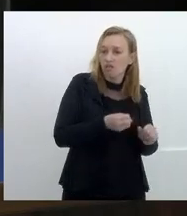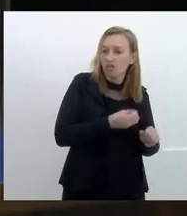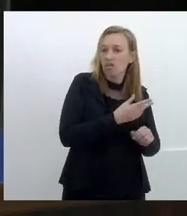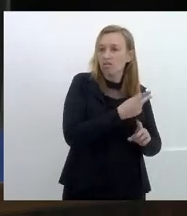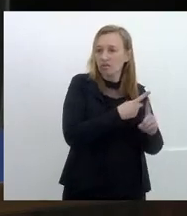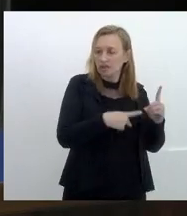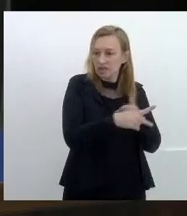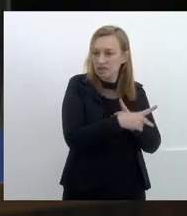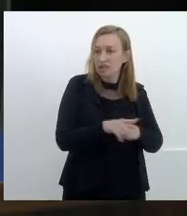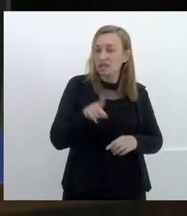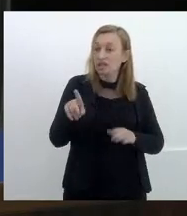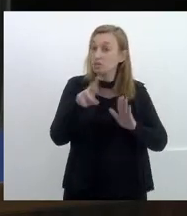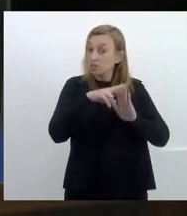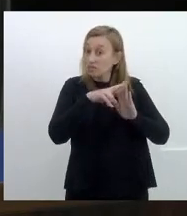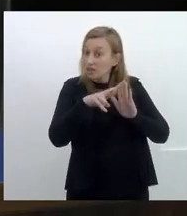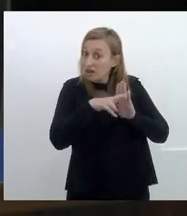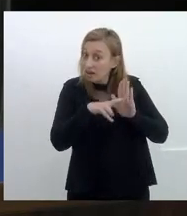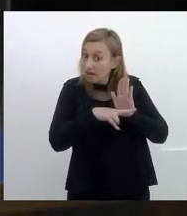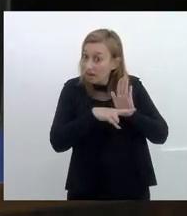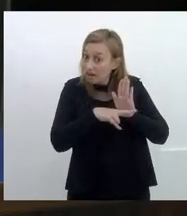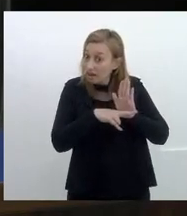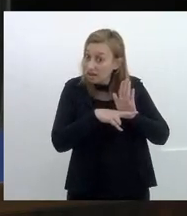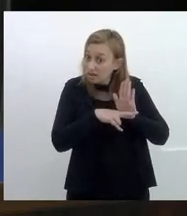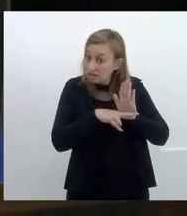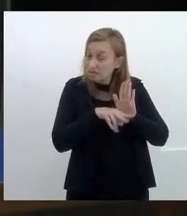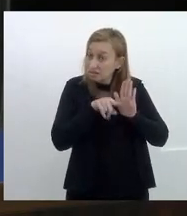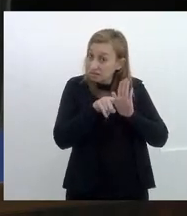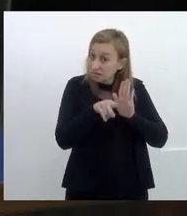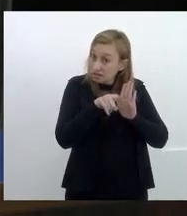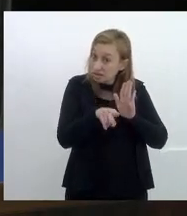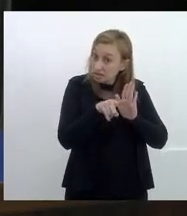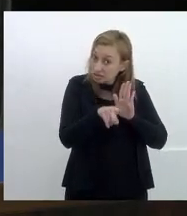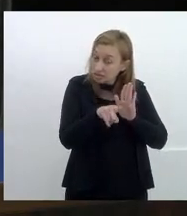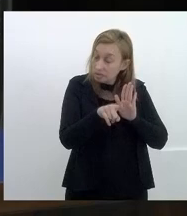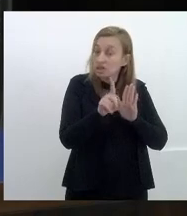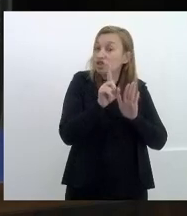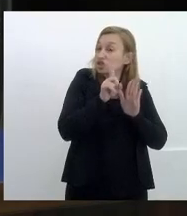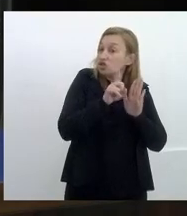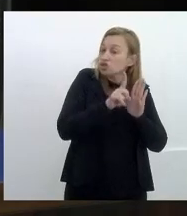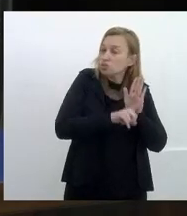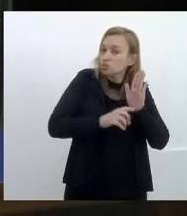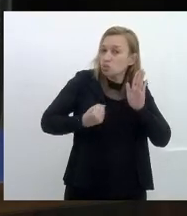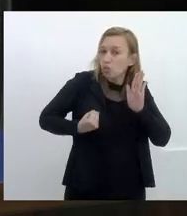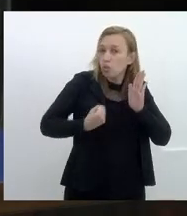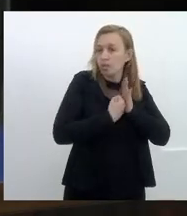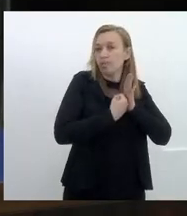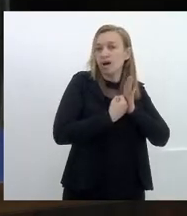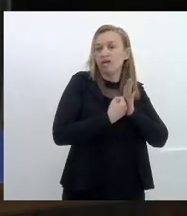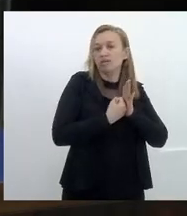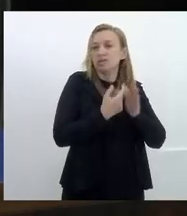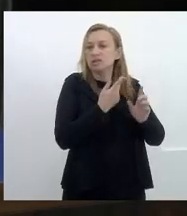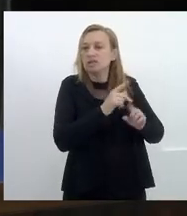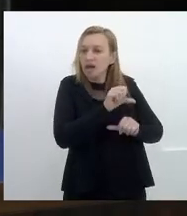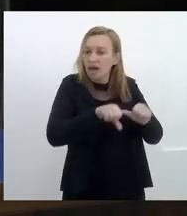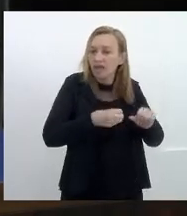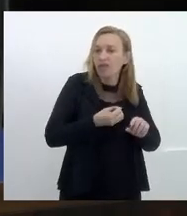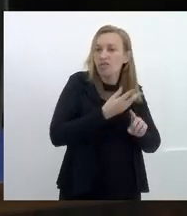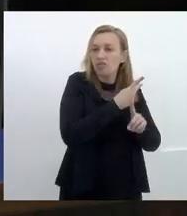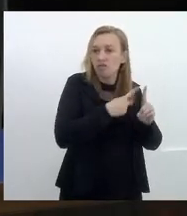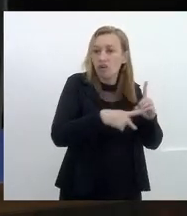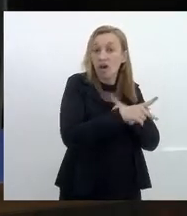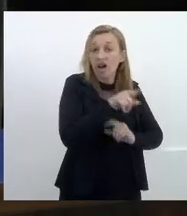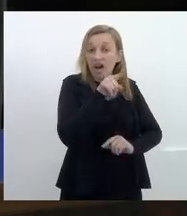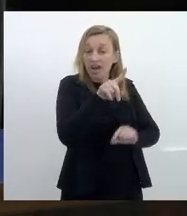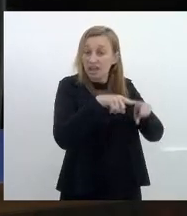ouvir regras de transição para de alguma forma a amenizar o impacto da reforma em relação